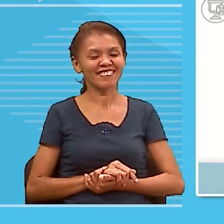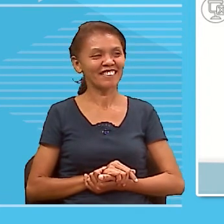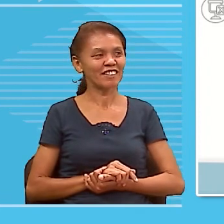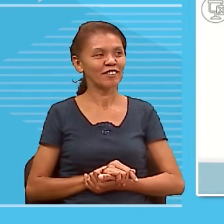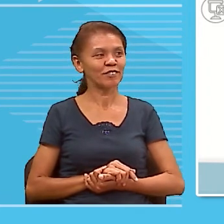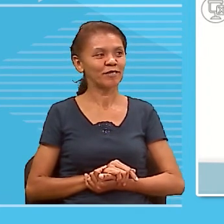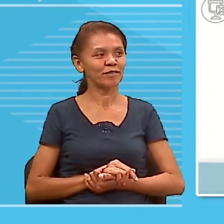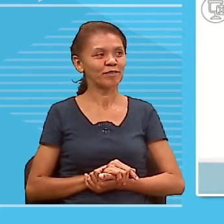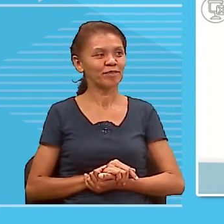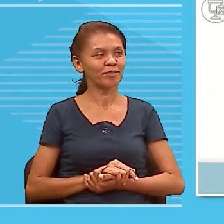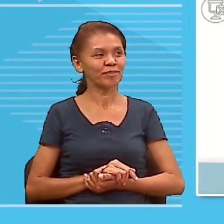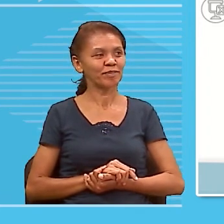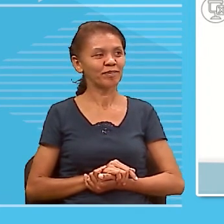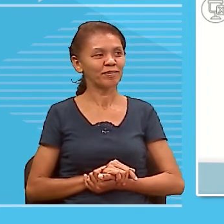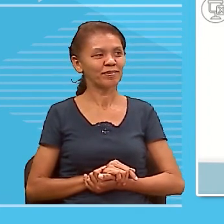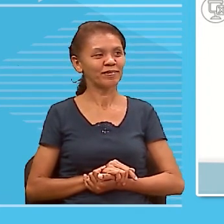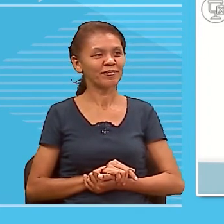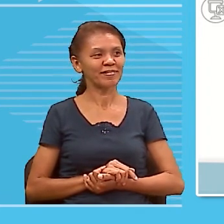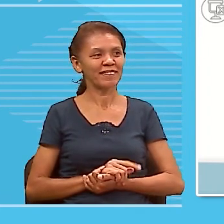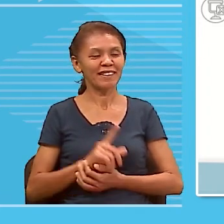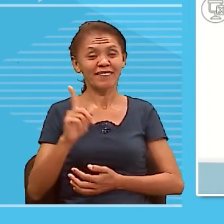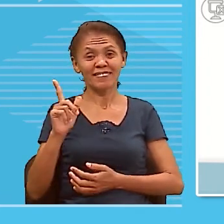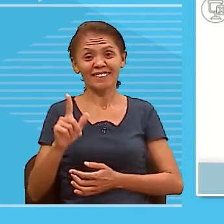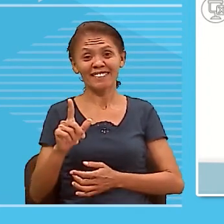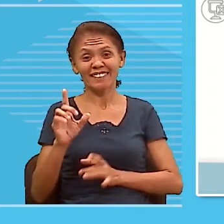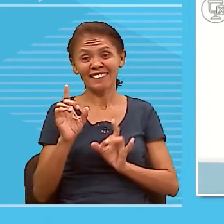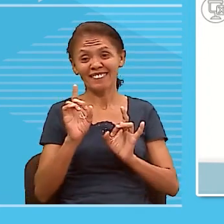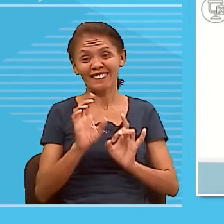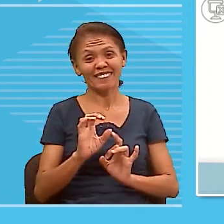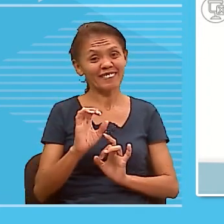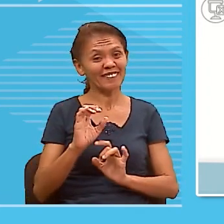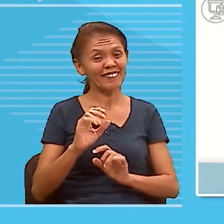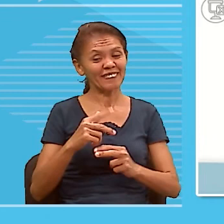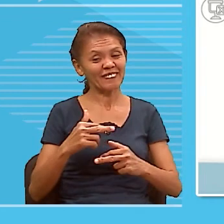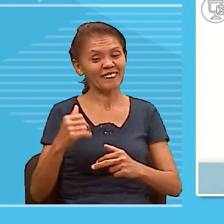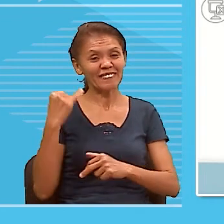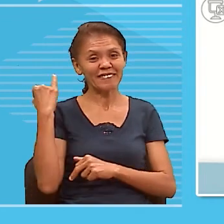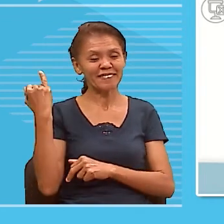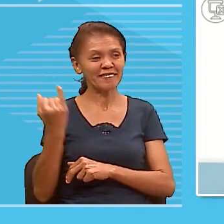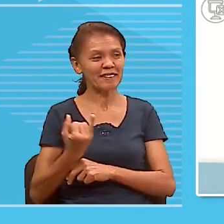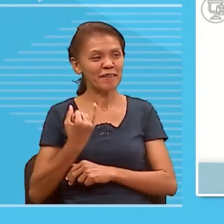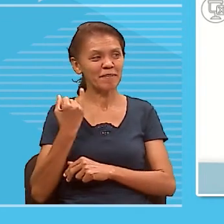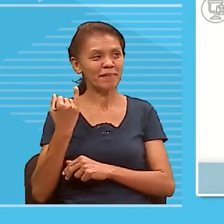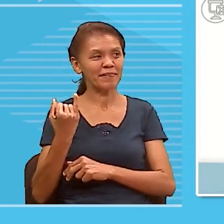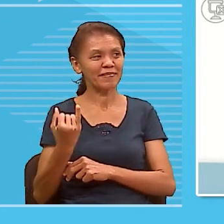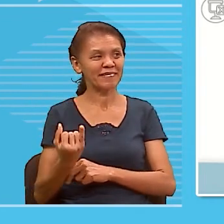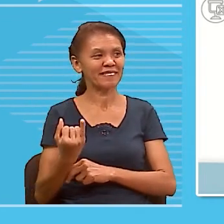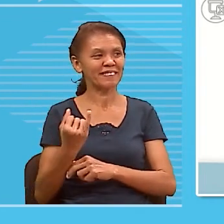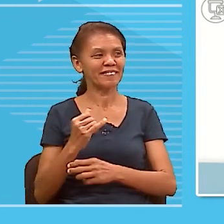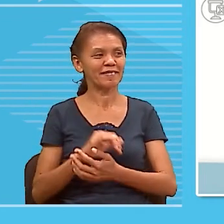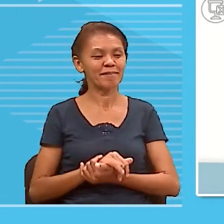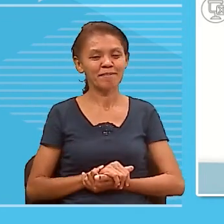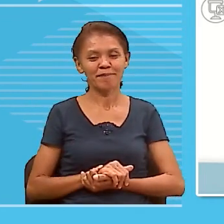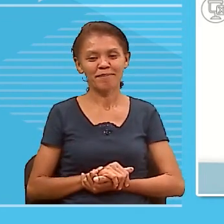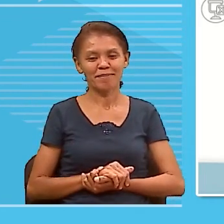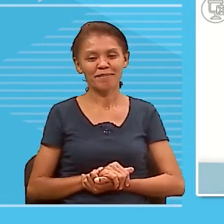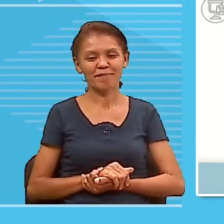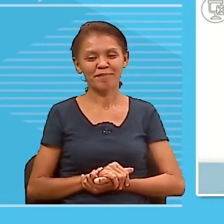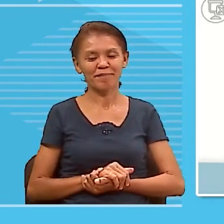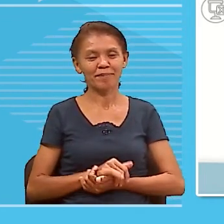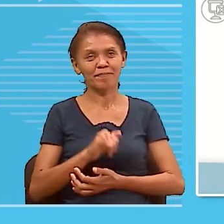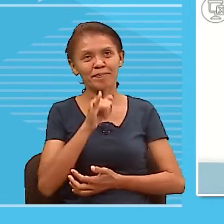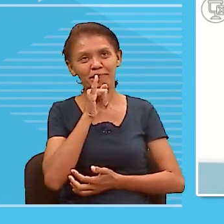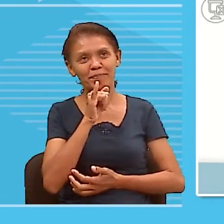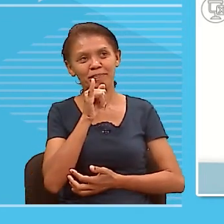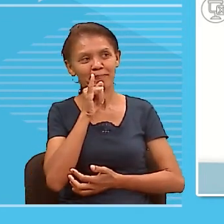que que é essencial é aquilo que importa né Não então ignorando aquilo que mais importa por